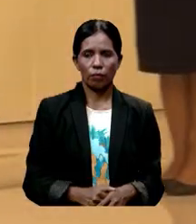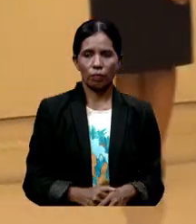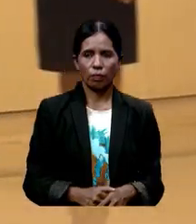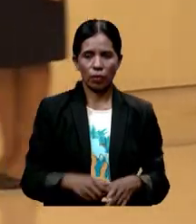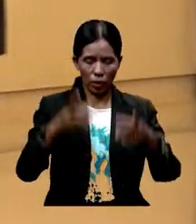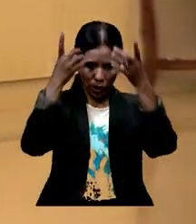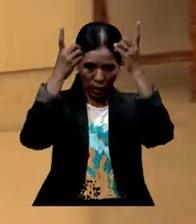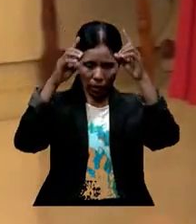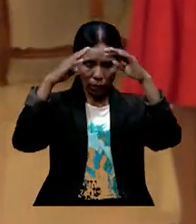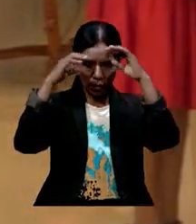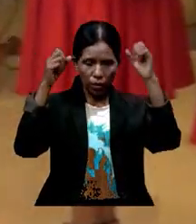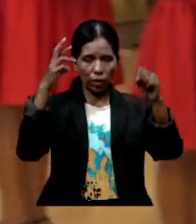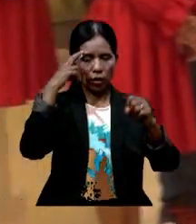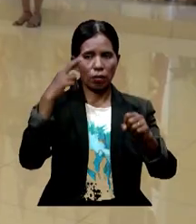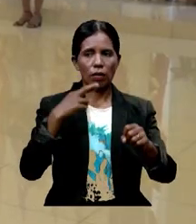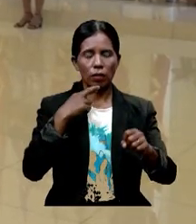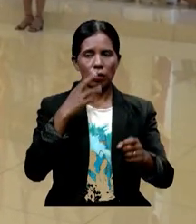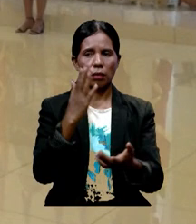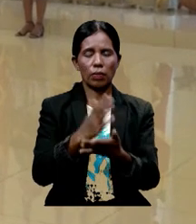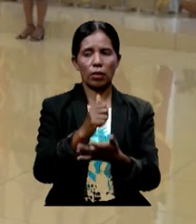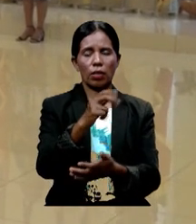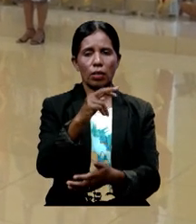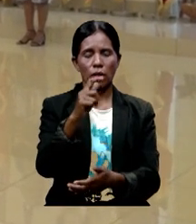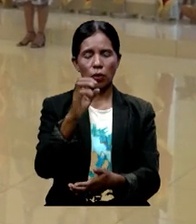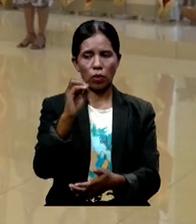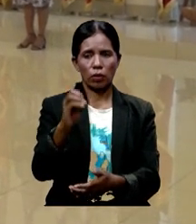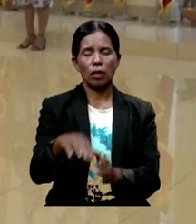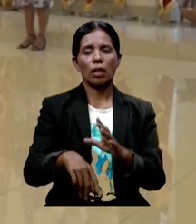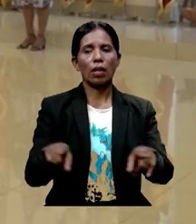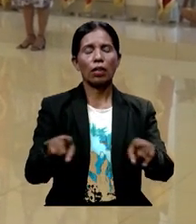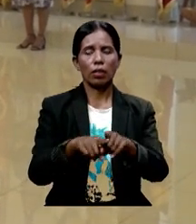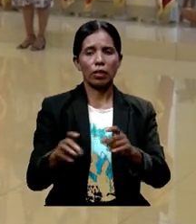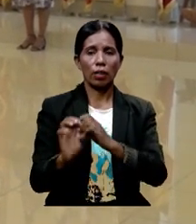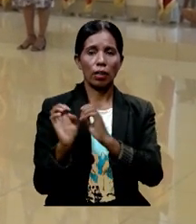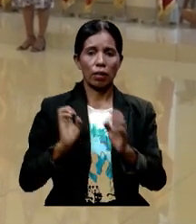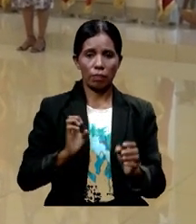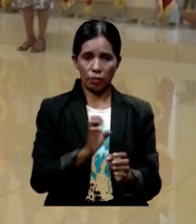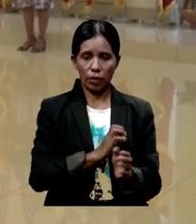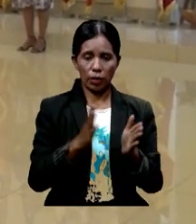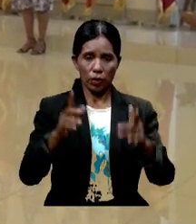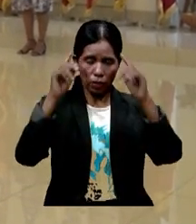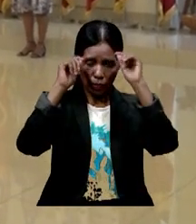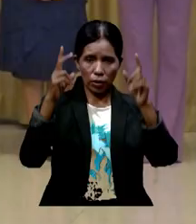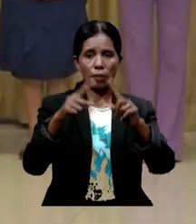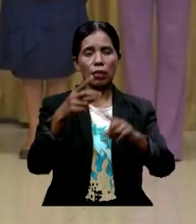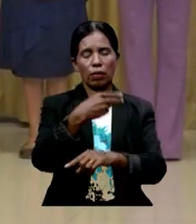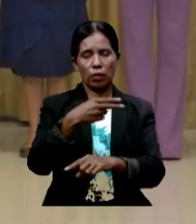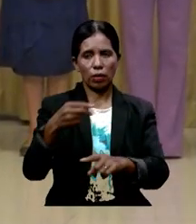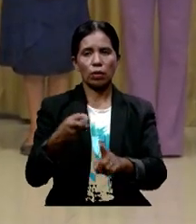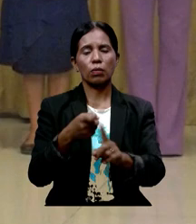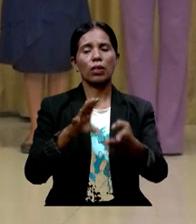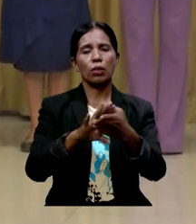Decisão Presidente da República, Jerram Jorta, exonera Antônio da Conceição Kalohang, anexan embaixador Timor-Leste para a Indonésia, baseado para pedido Rússia Kalohang